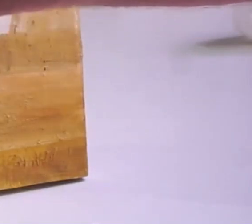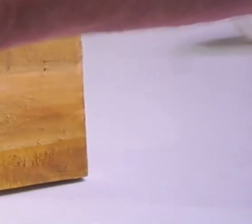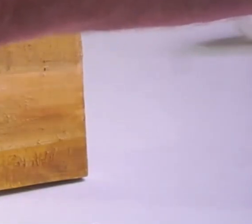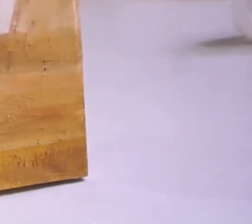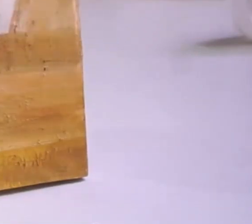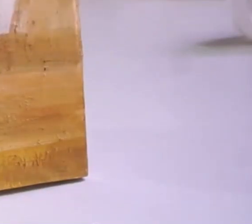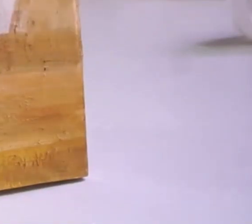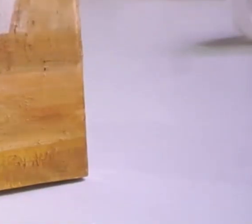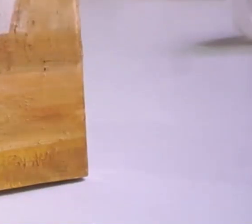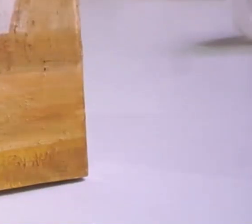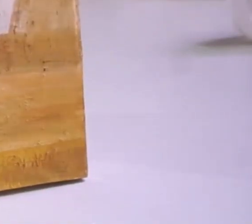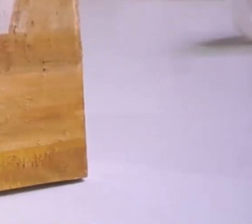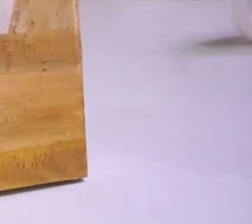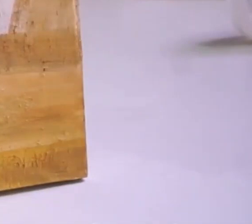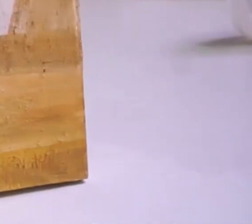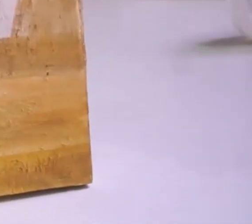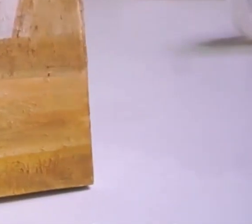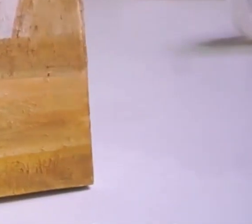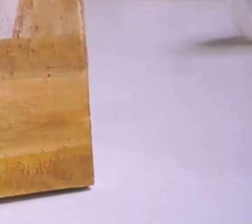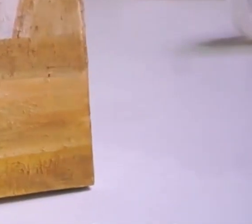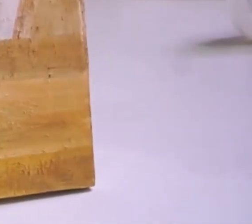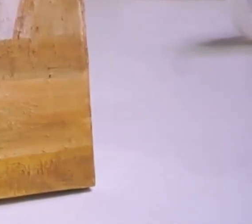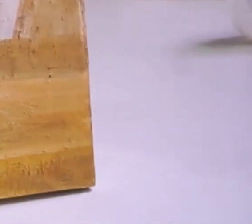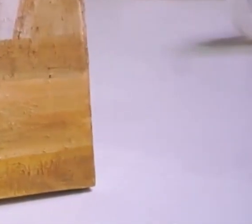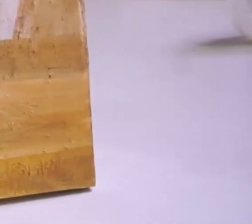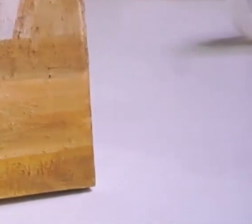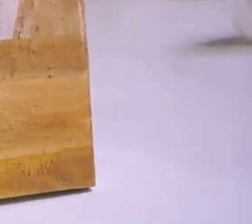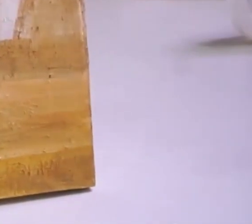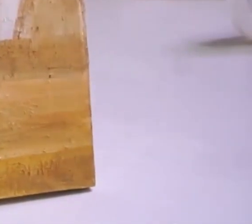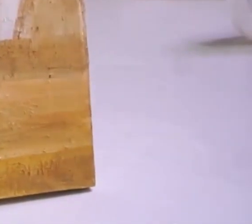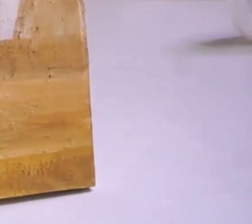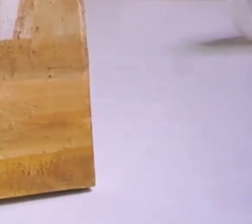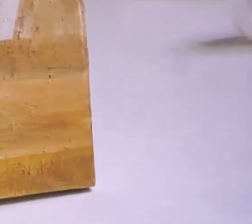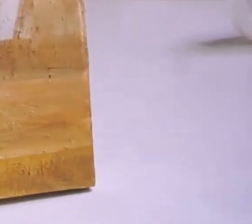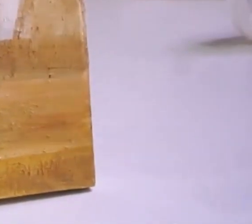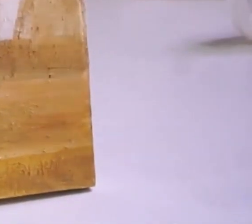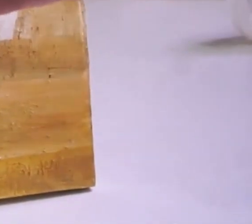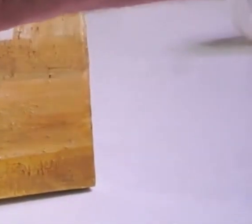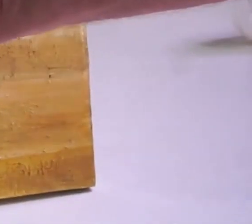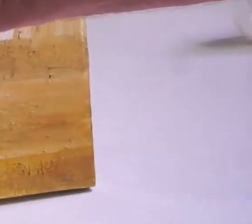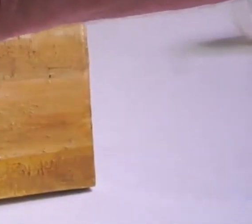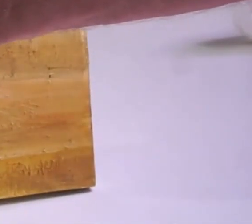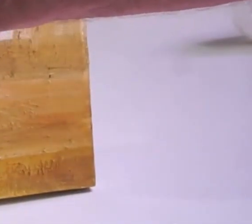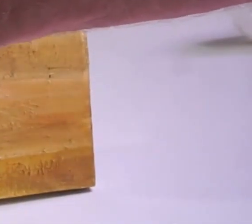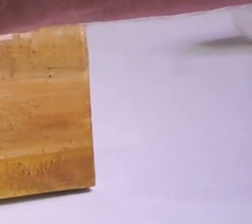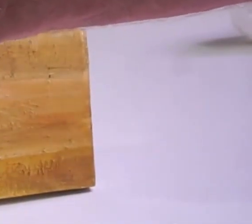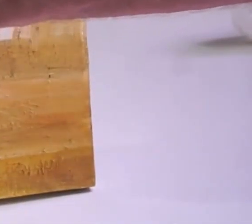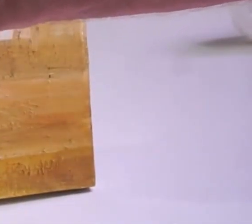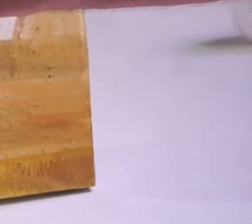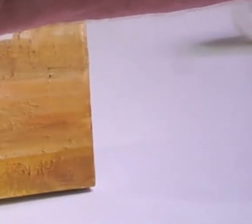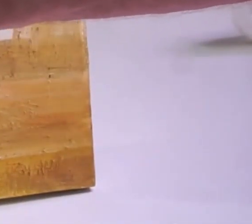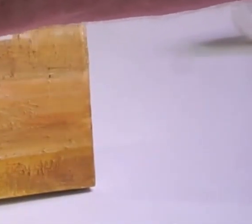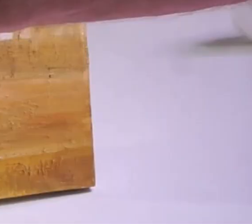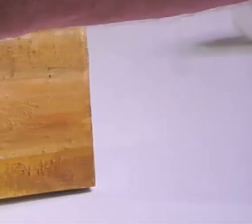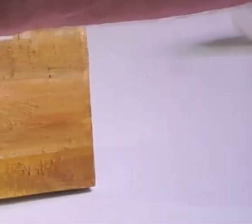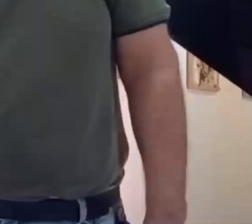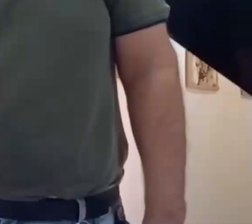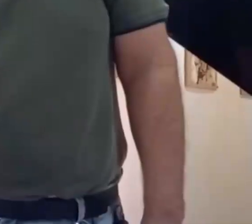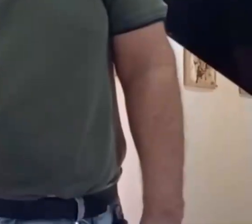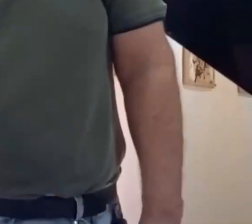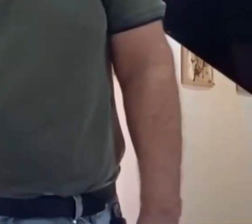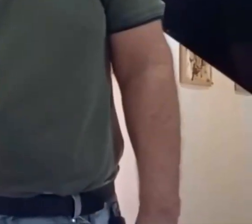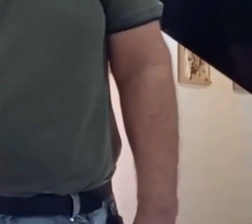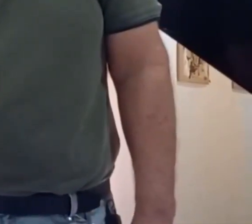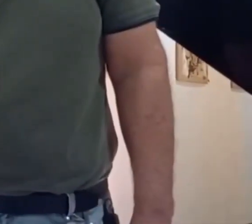ou verde, como você queira fazer a cor da garrafa. Aqui eu estou trabalhando uma pintura que a gente chama de